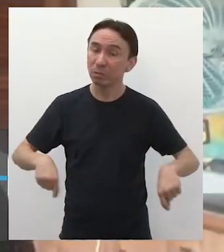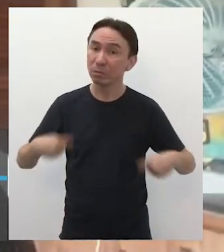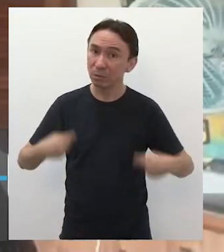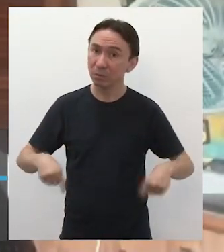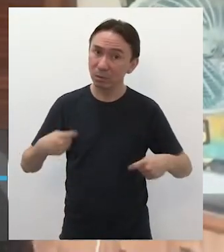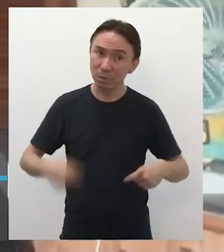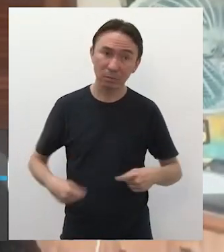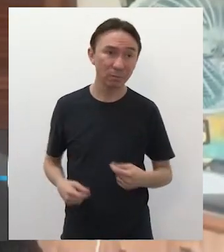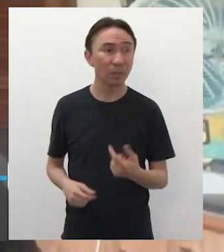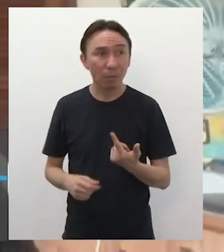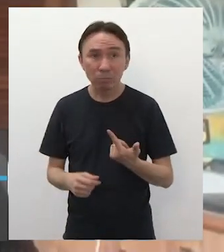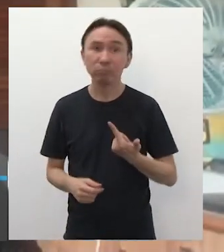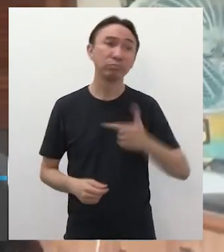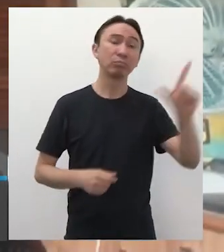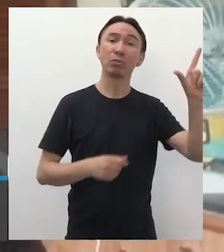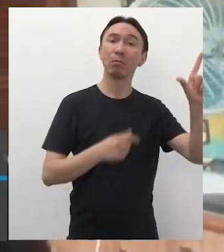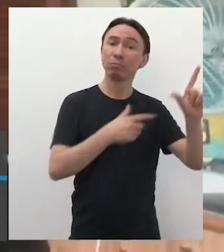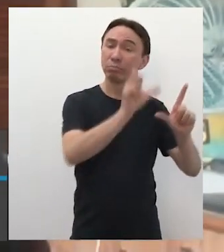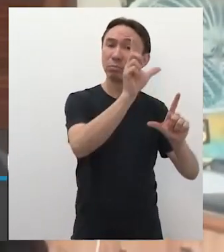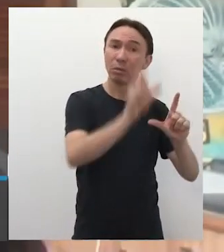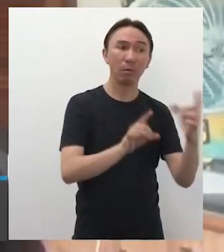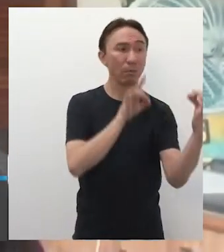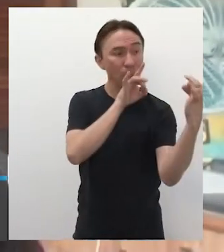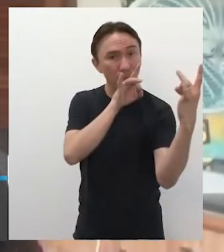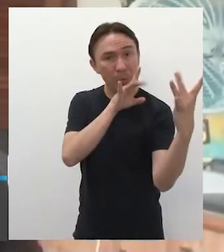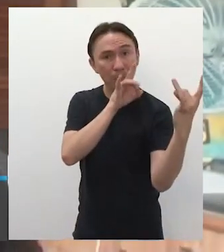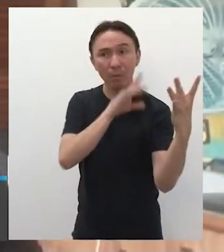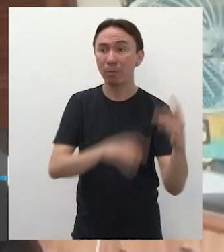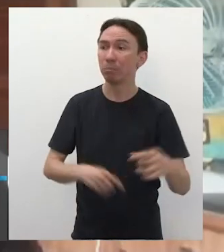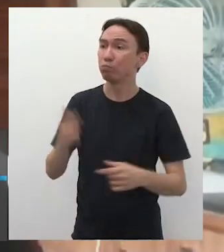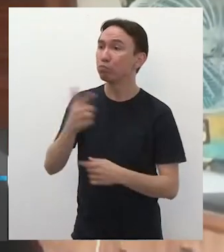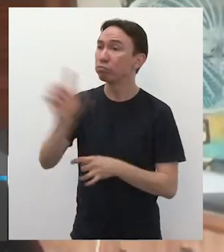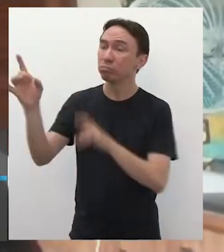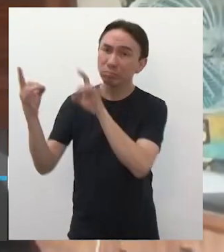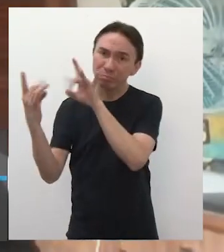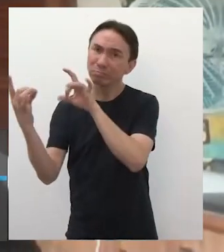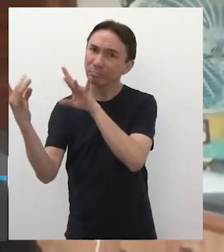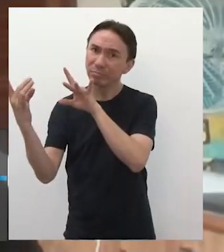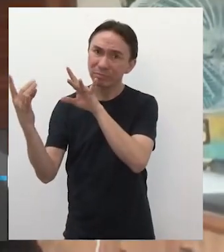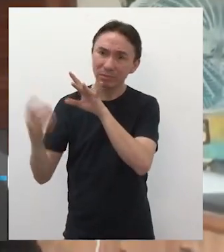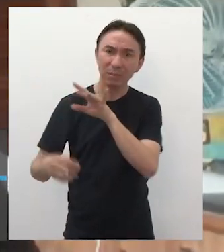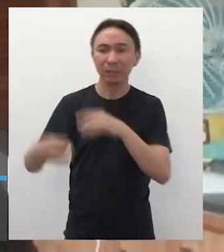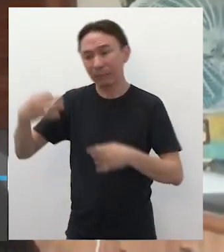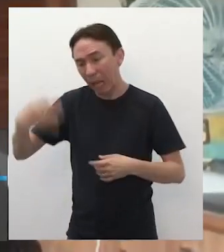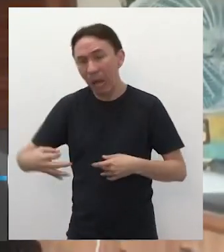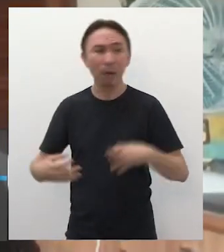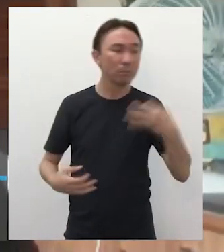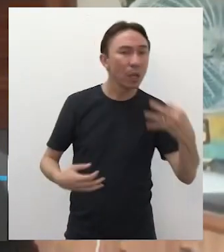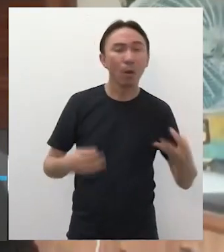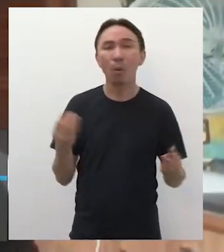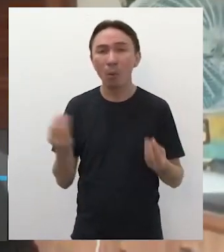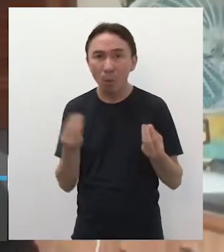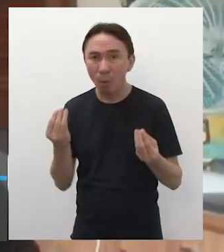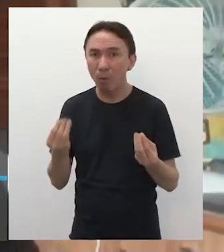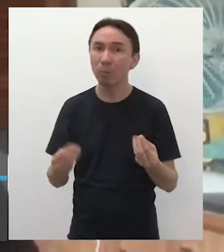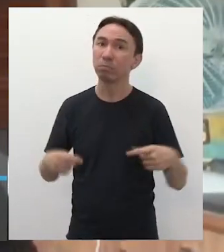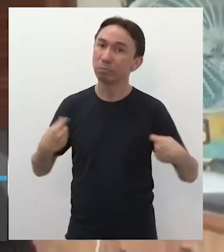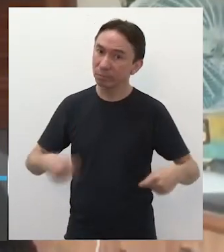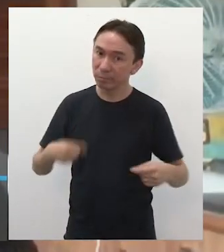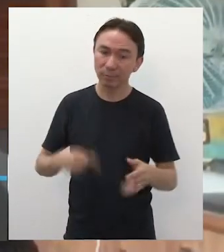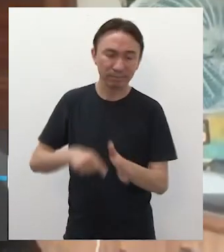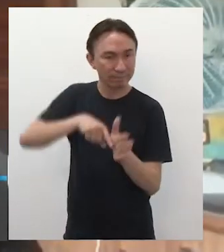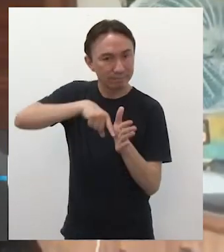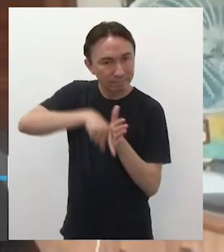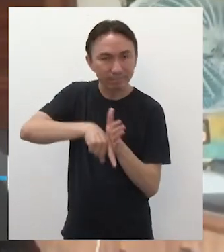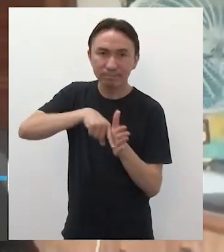mais assertivas da gente comunicar. Né? E para isso, e lógico, existem pesquisas, existe uma literatura bastante robusta em